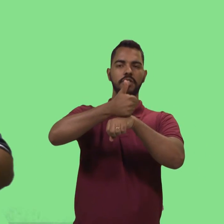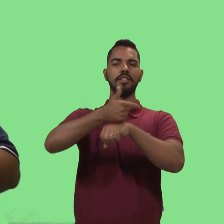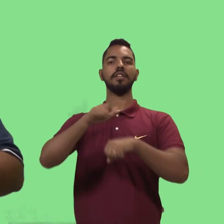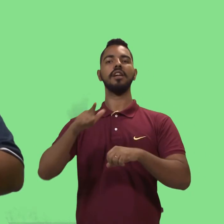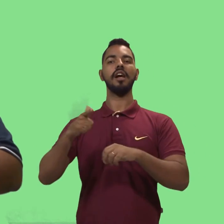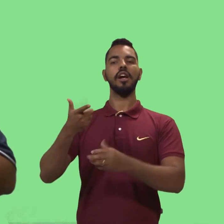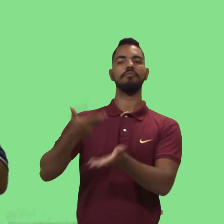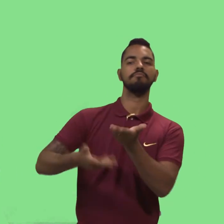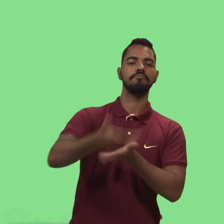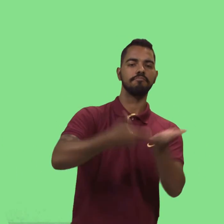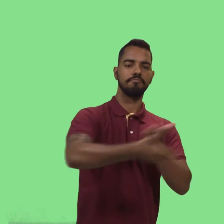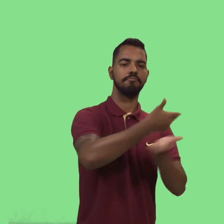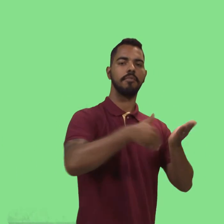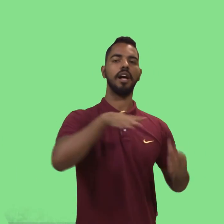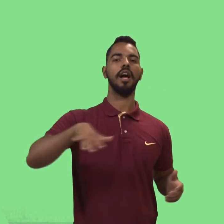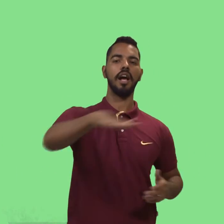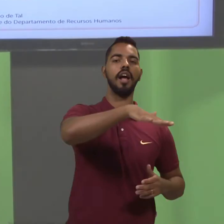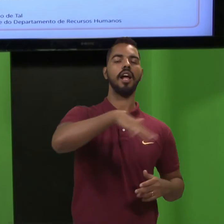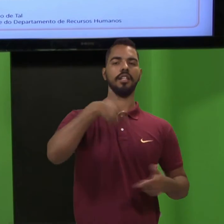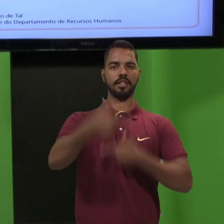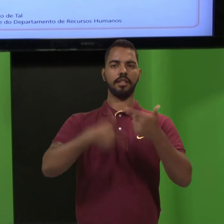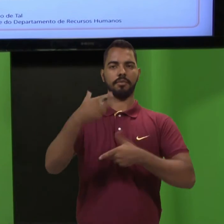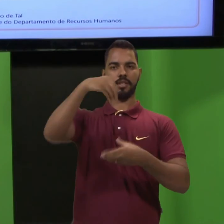das correspondências no seu local de trabalho.